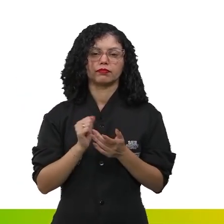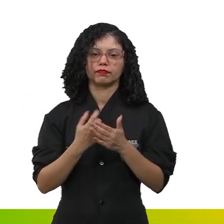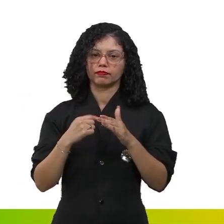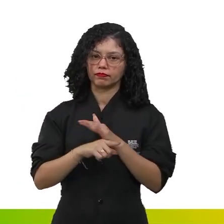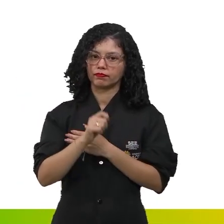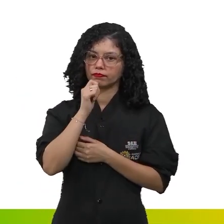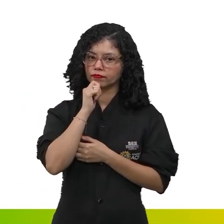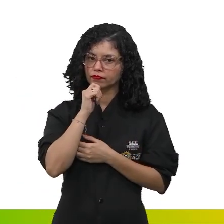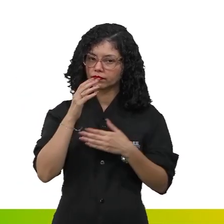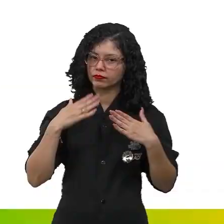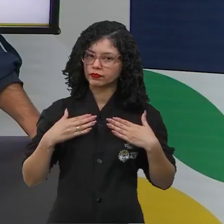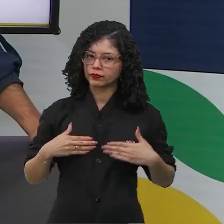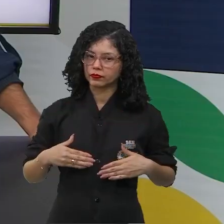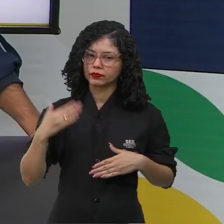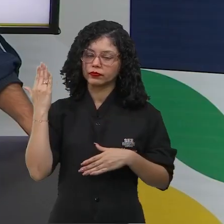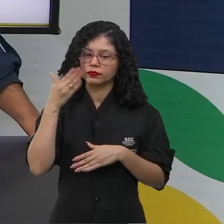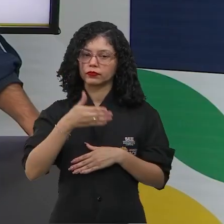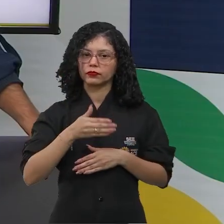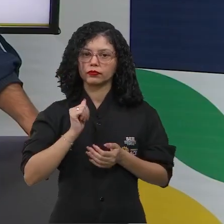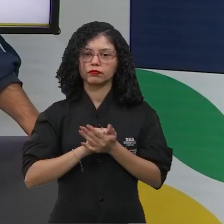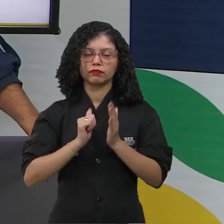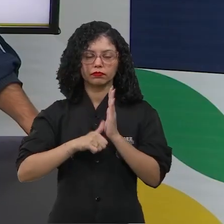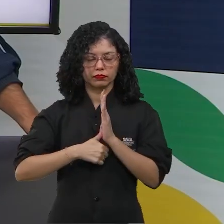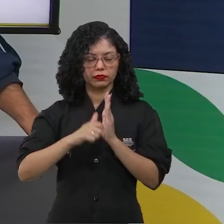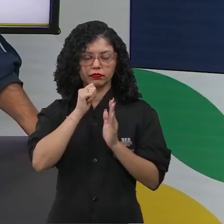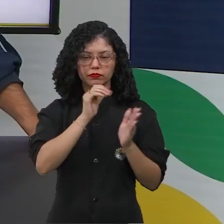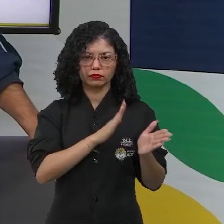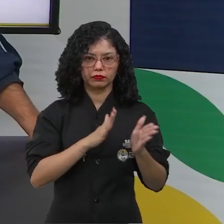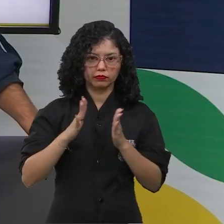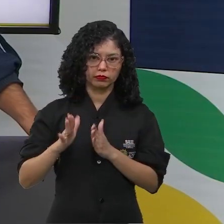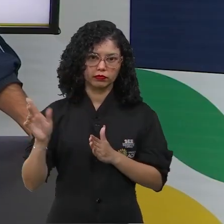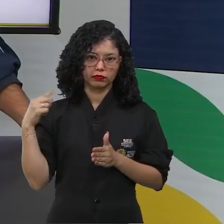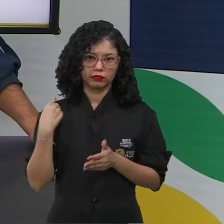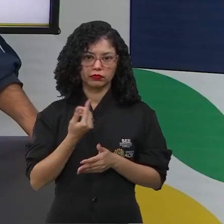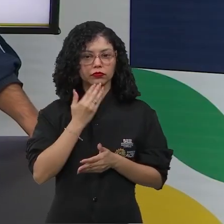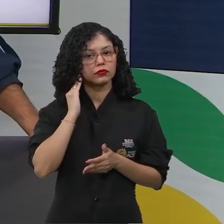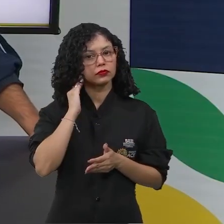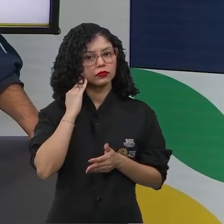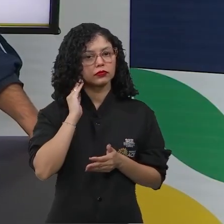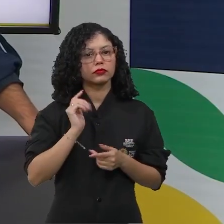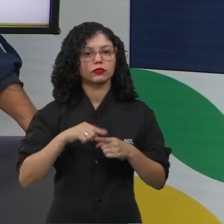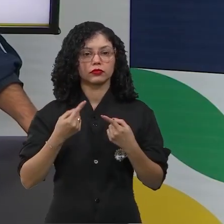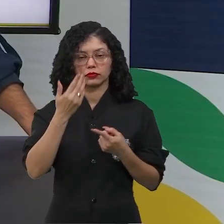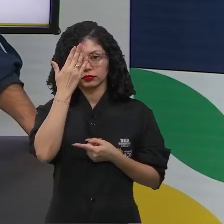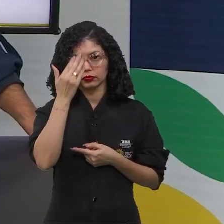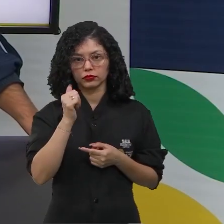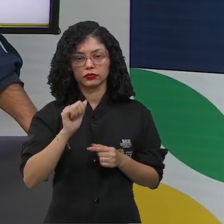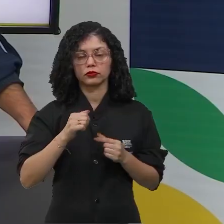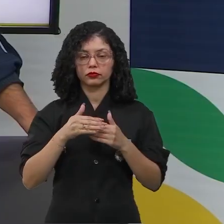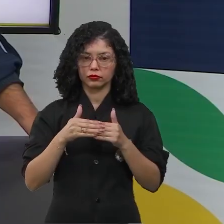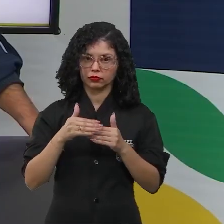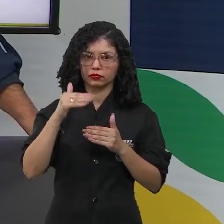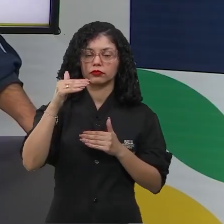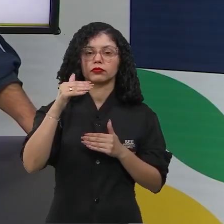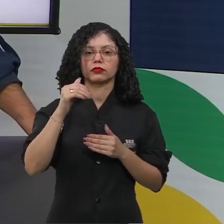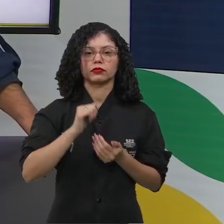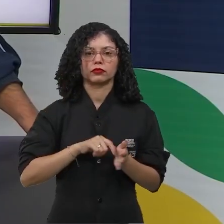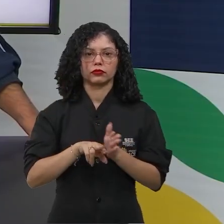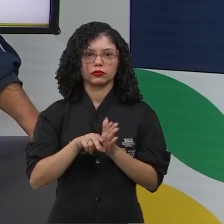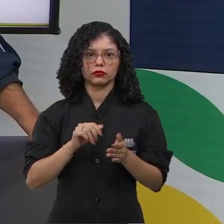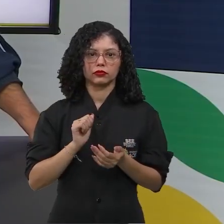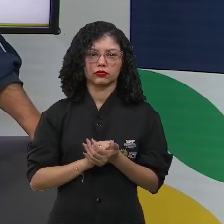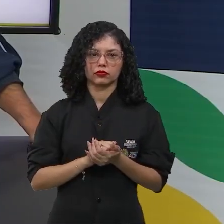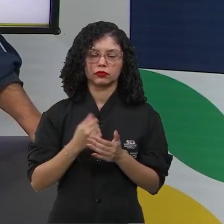do corpo nós temos esse direcionamento da identidade a partir daquilo que a gente compreende. Só que a gente já sabe que o corpo vai além do biológico. E